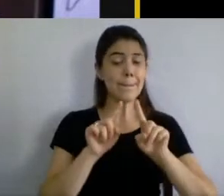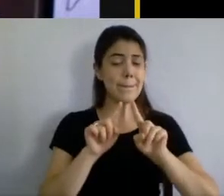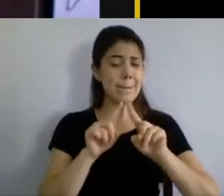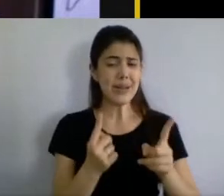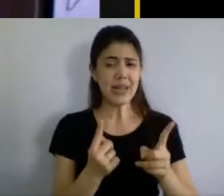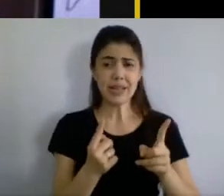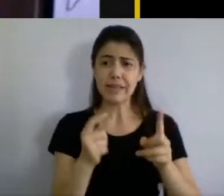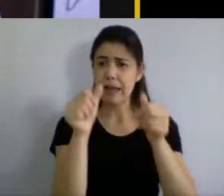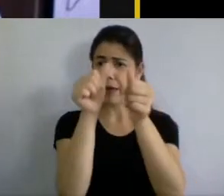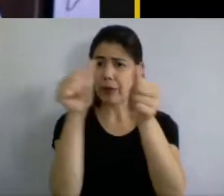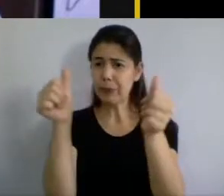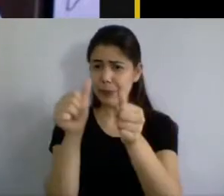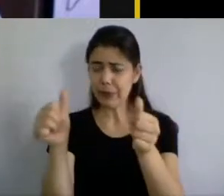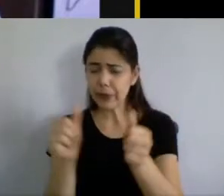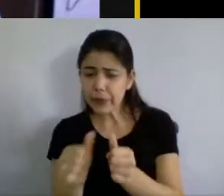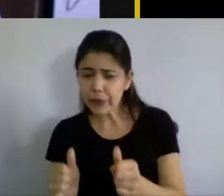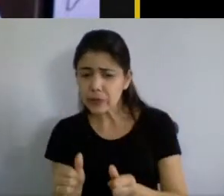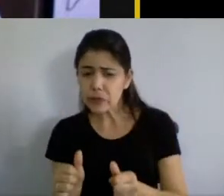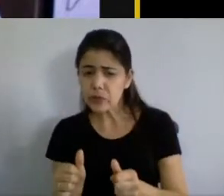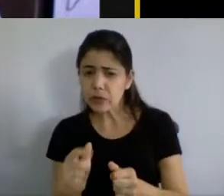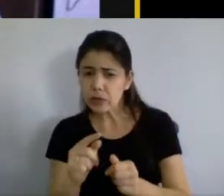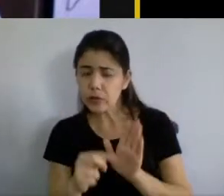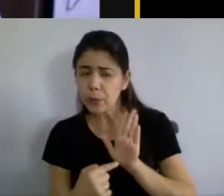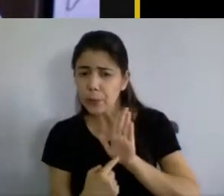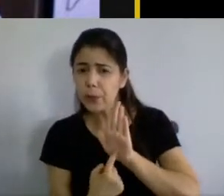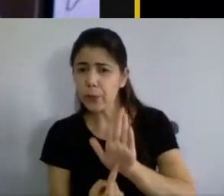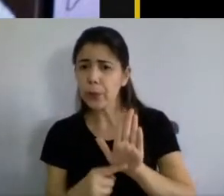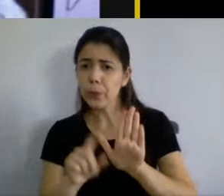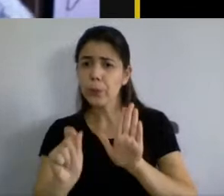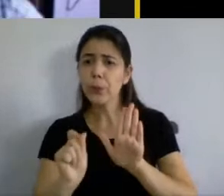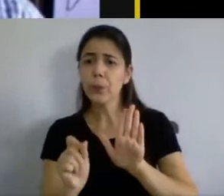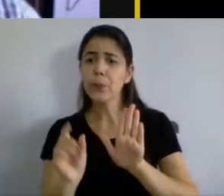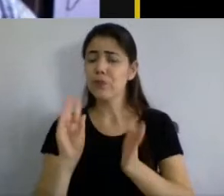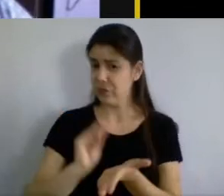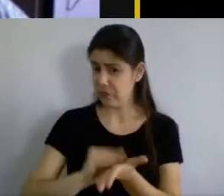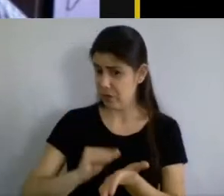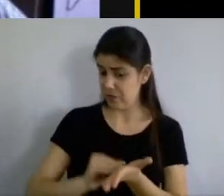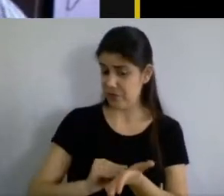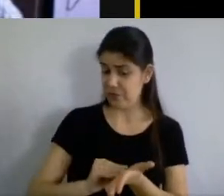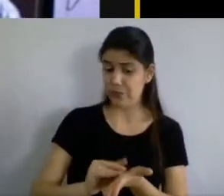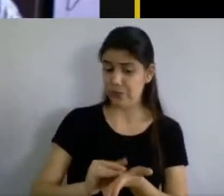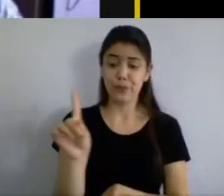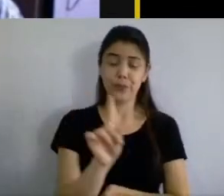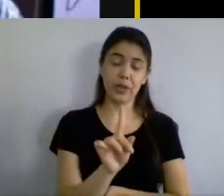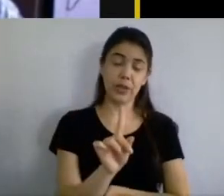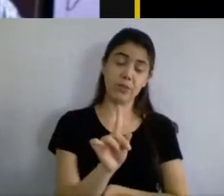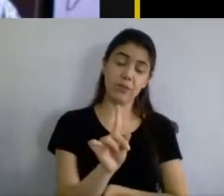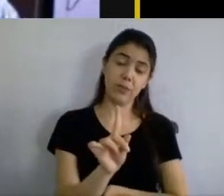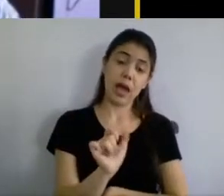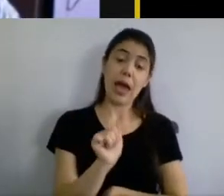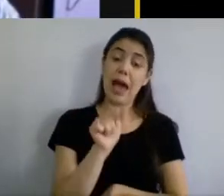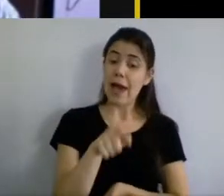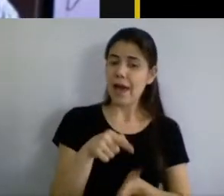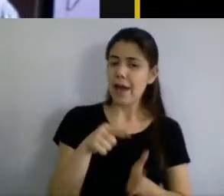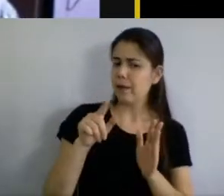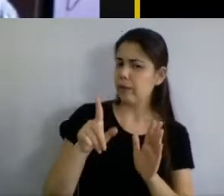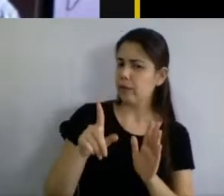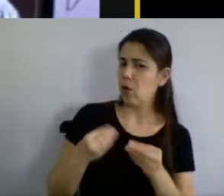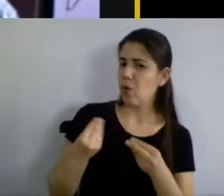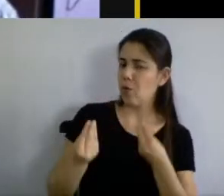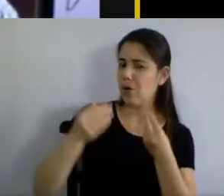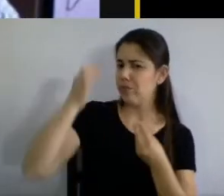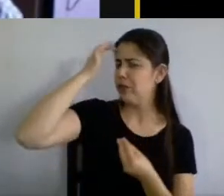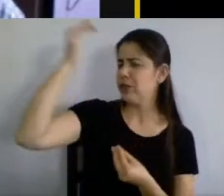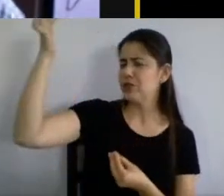que está ausente. E nesse sentido, a imagem é produto da fantasia, como dizem os gregos, a